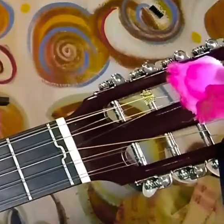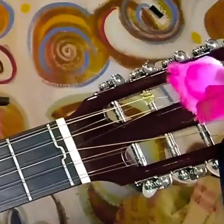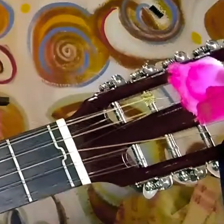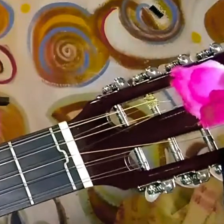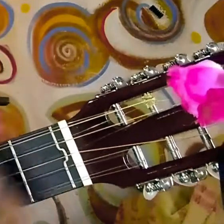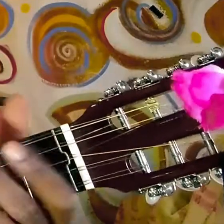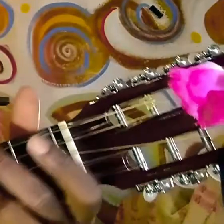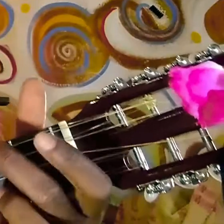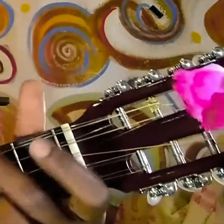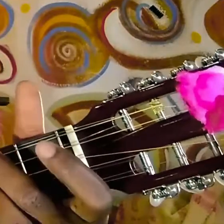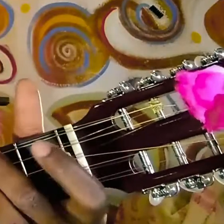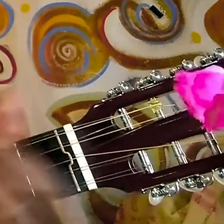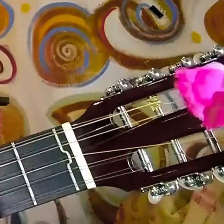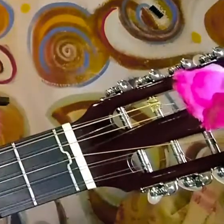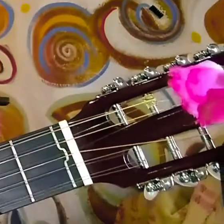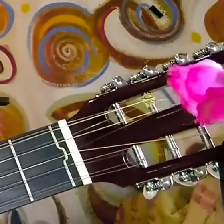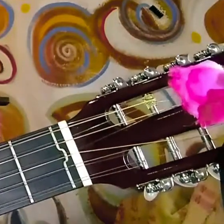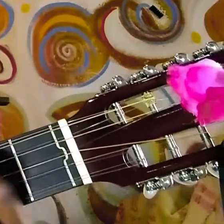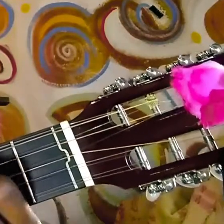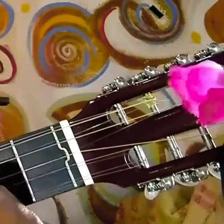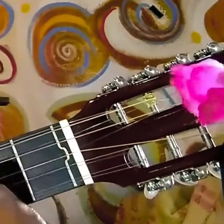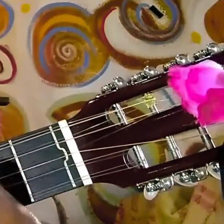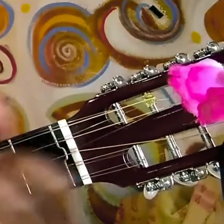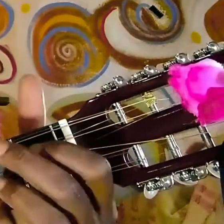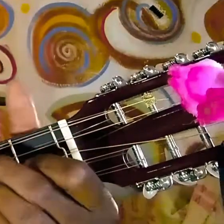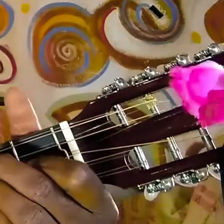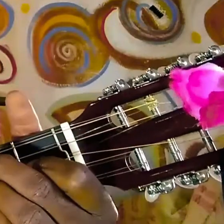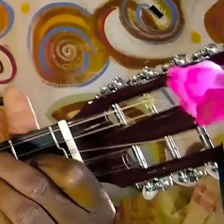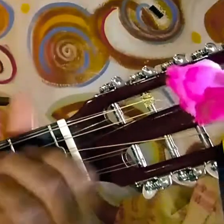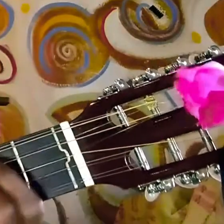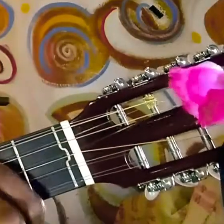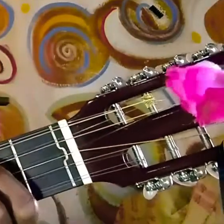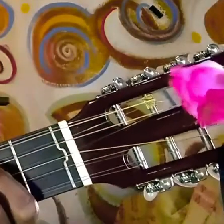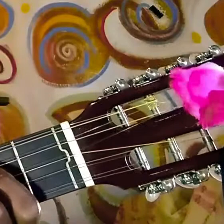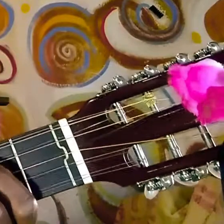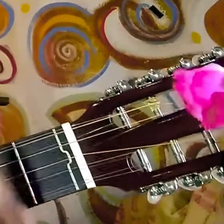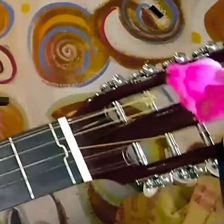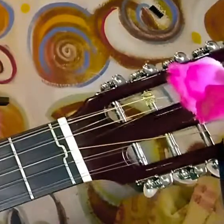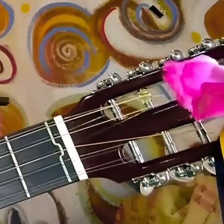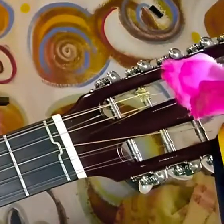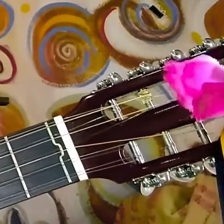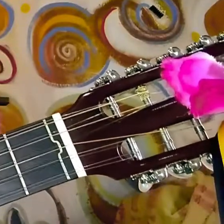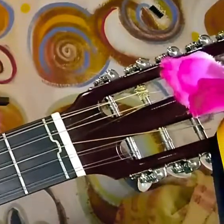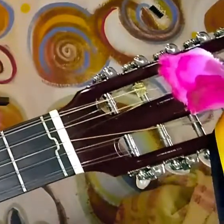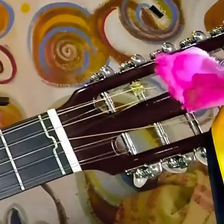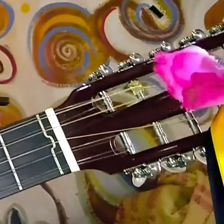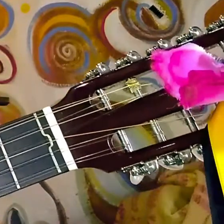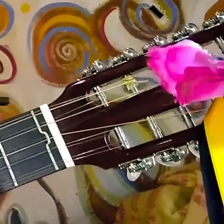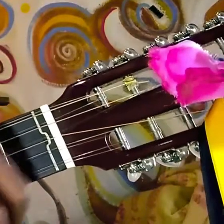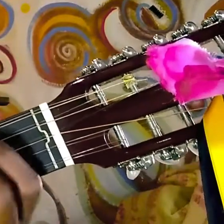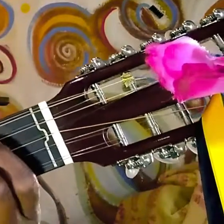o nascimento dos meninos do Jesus valor